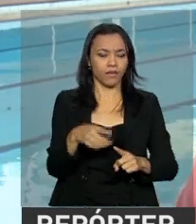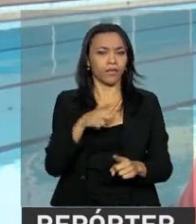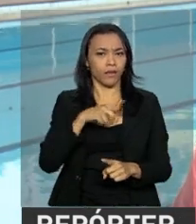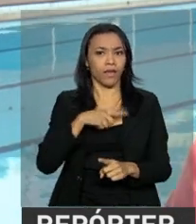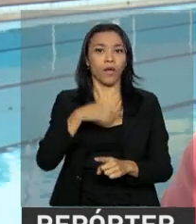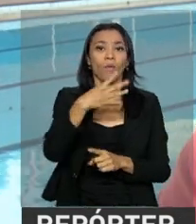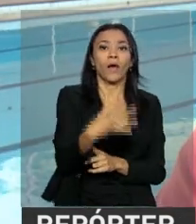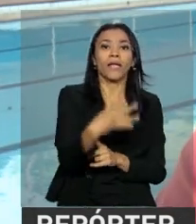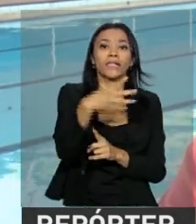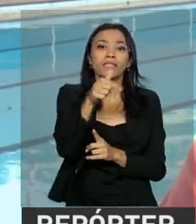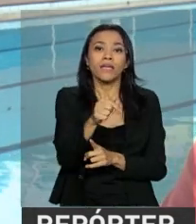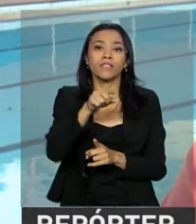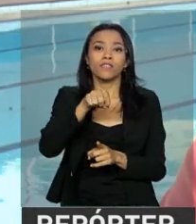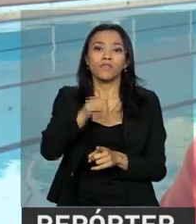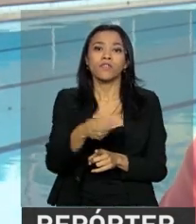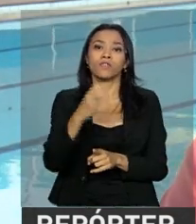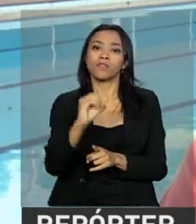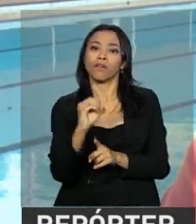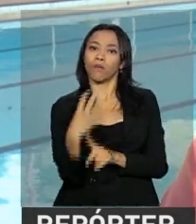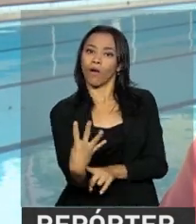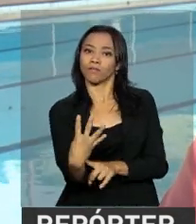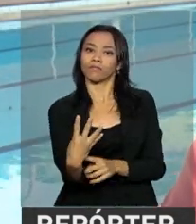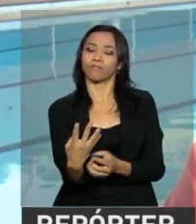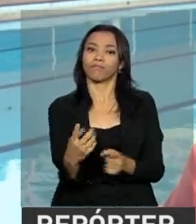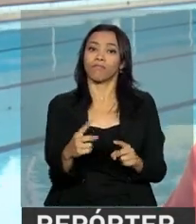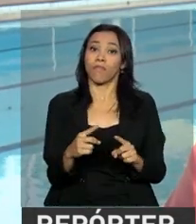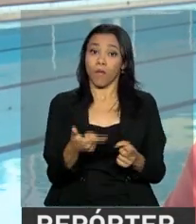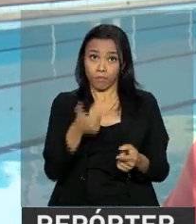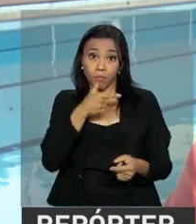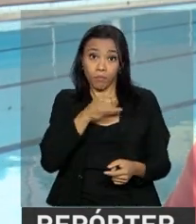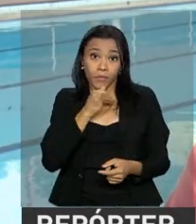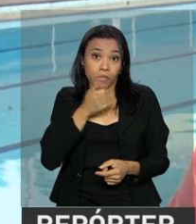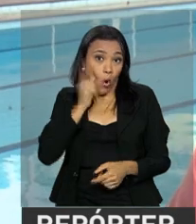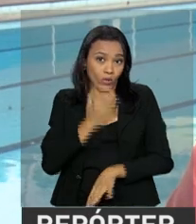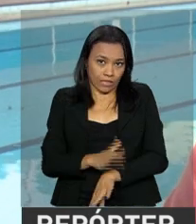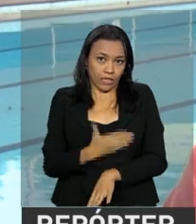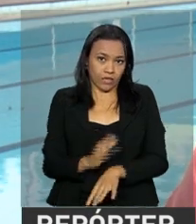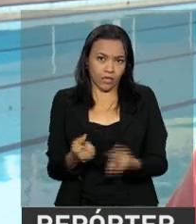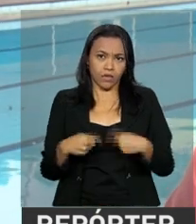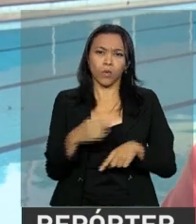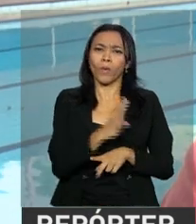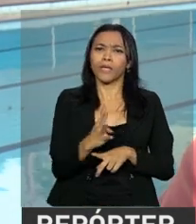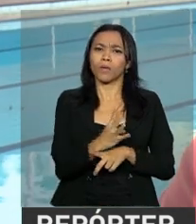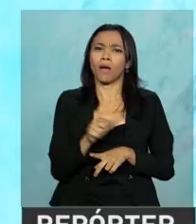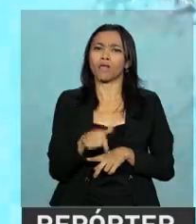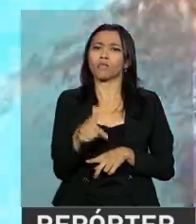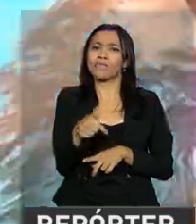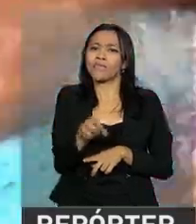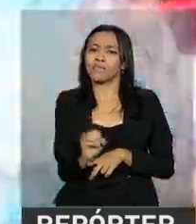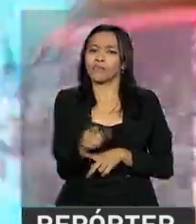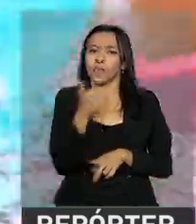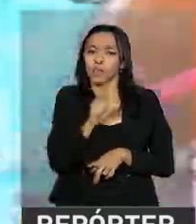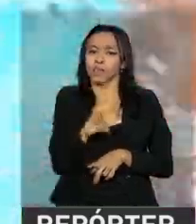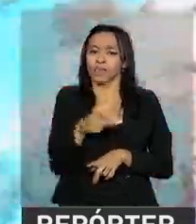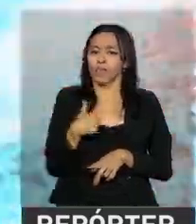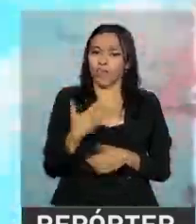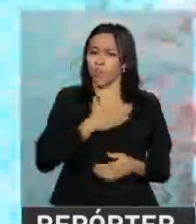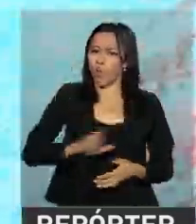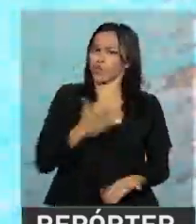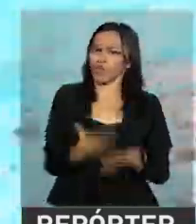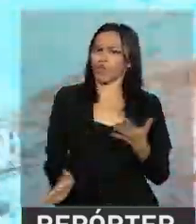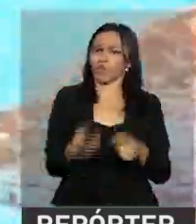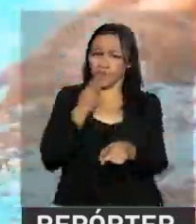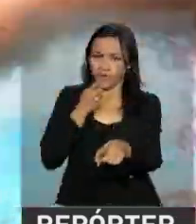é 47,04. Porém, por exemplo, ontem ela fez aqui na piscina 44,70. Eu não gosto de perder, isso